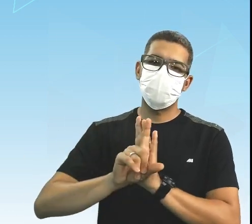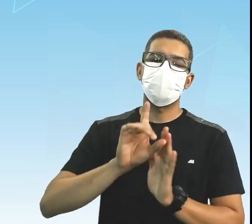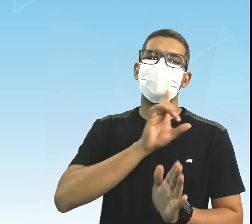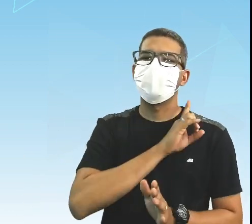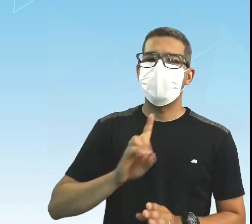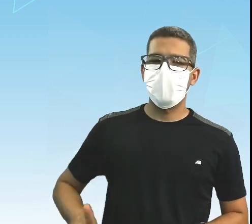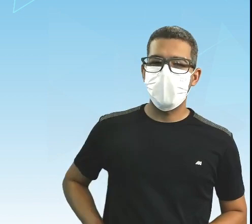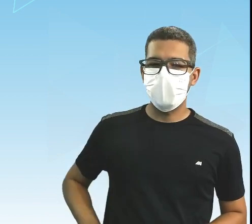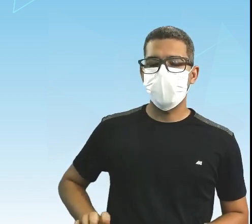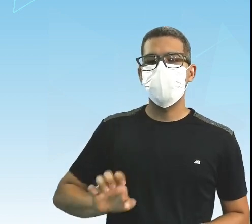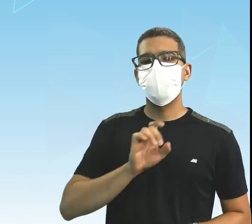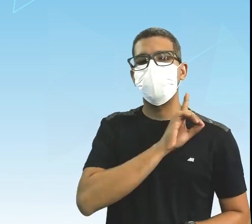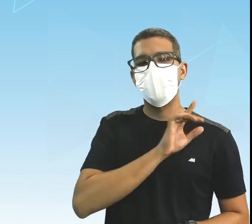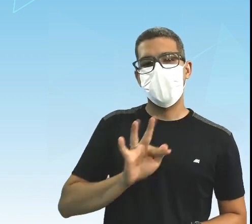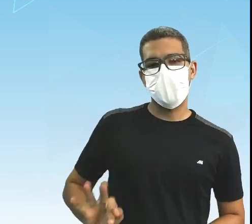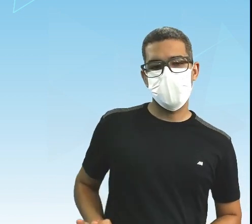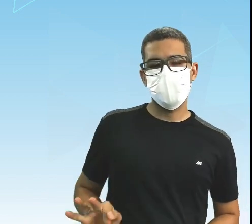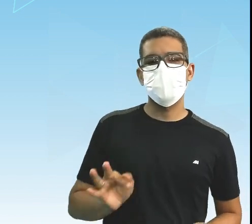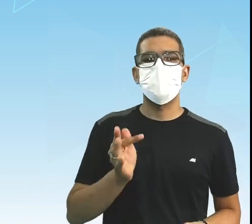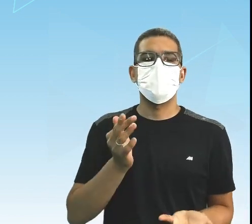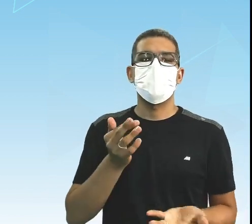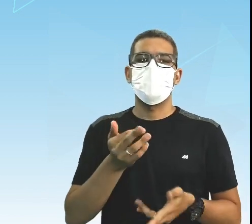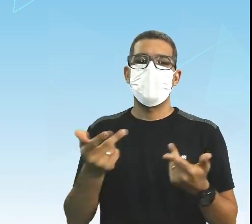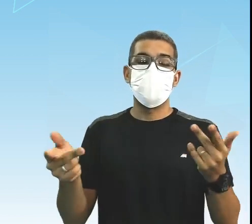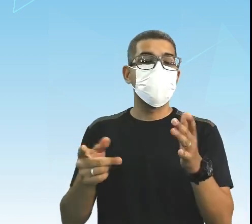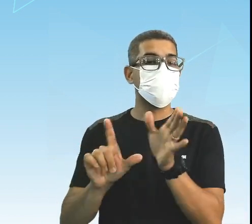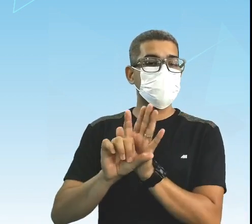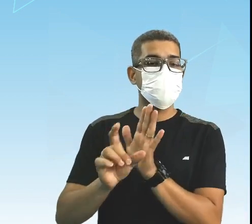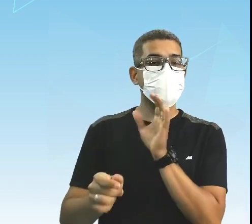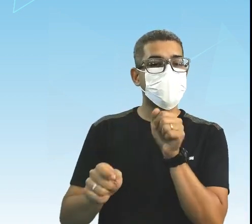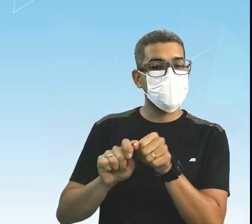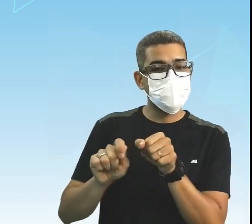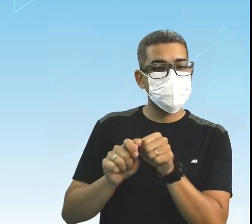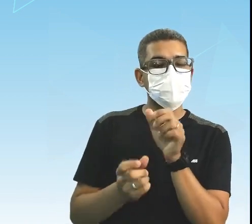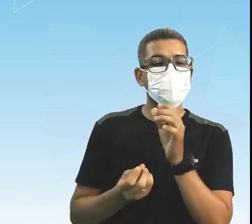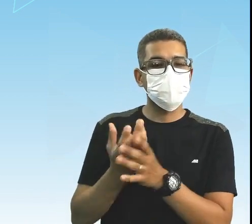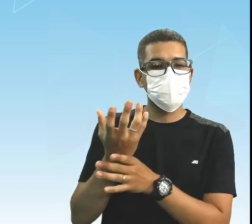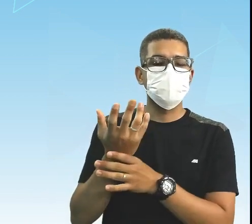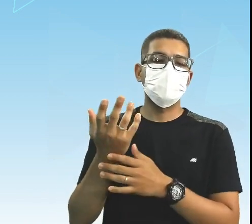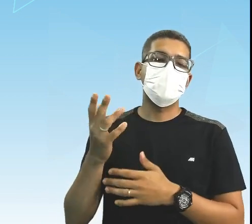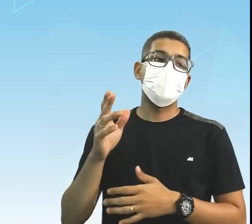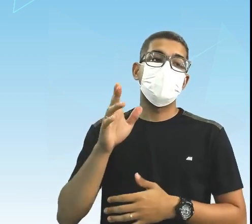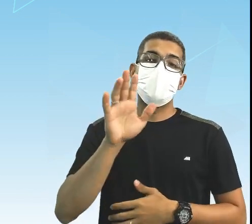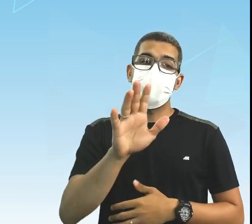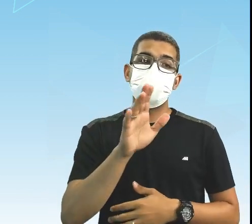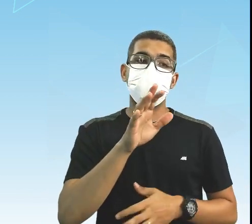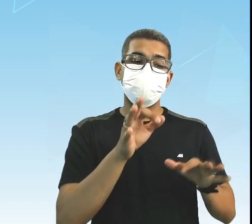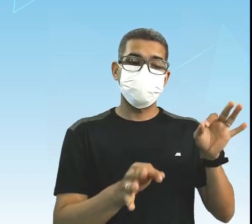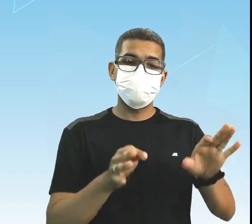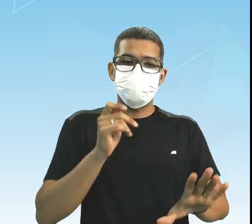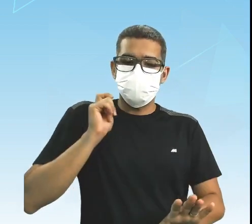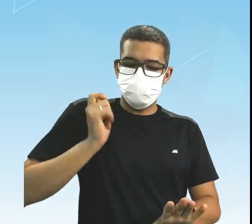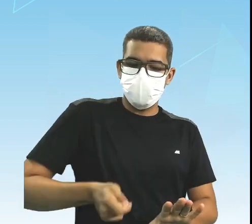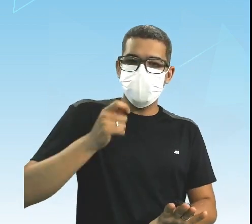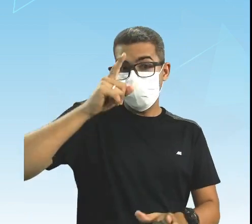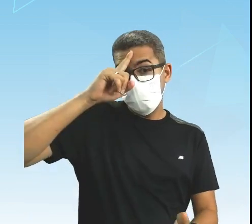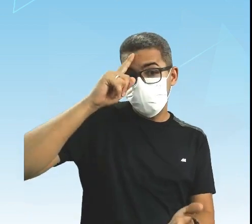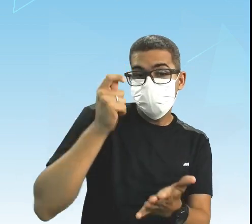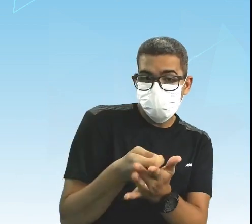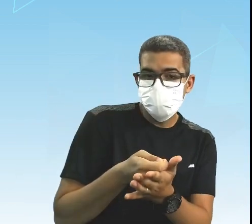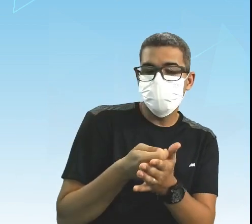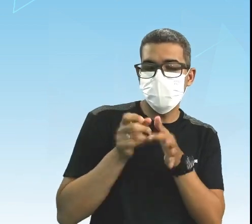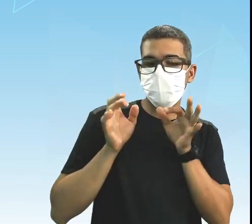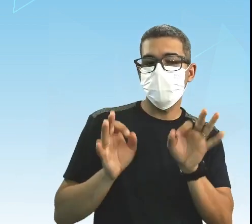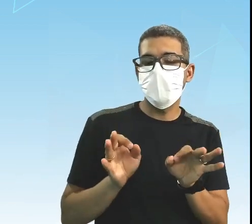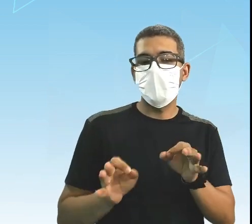estaduais federais, vão fazer leis. Quem vai garantir judicialmente são o judiciário, que vai aplicar